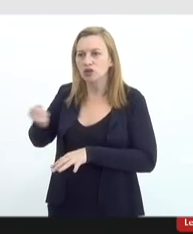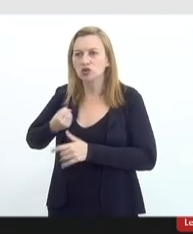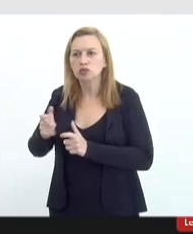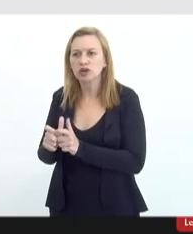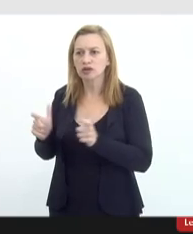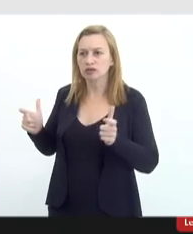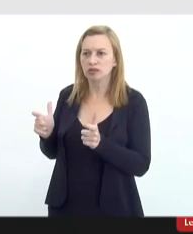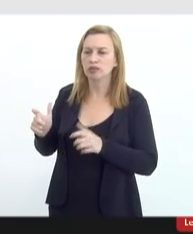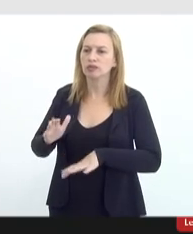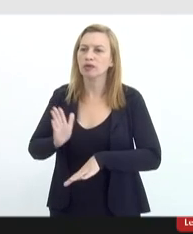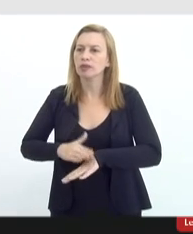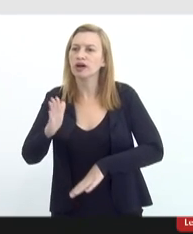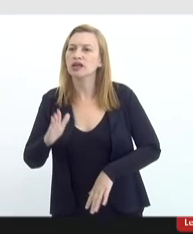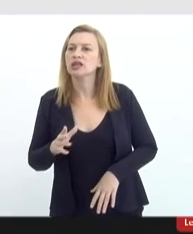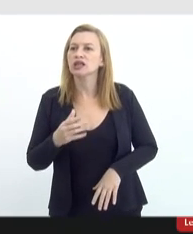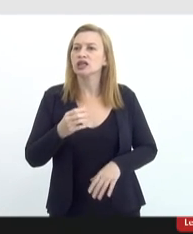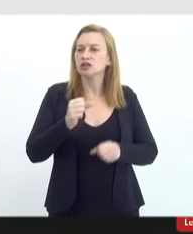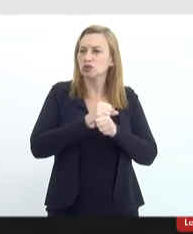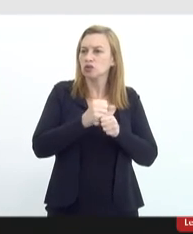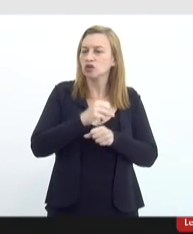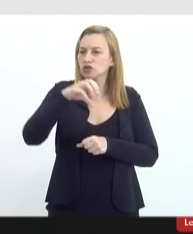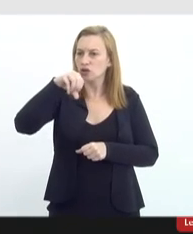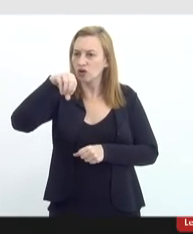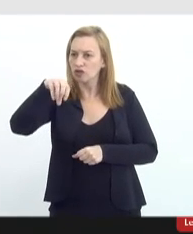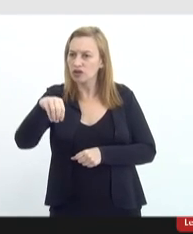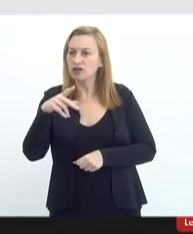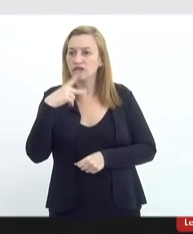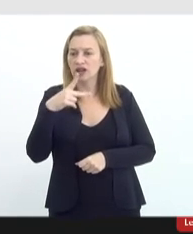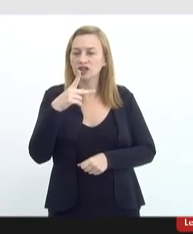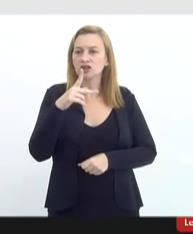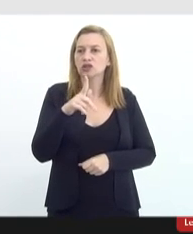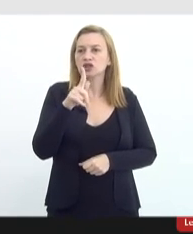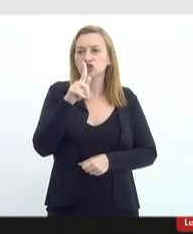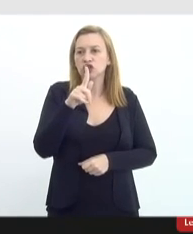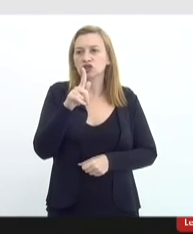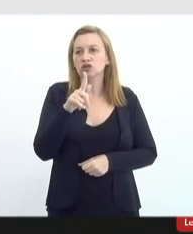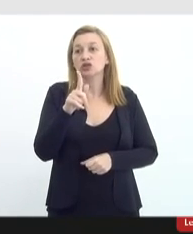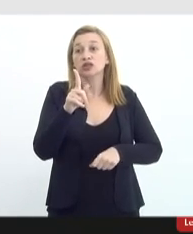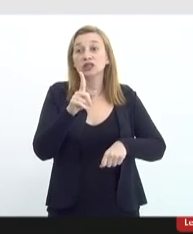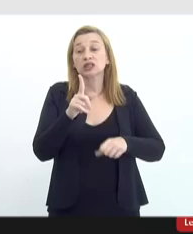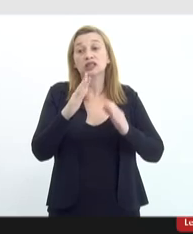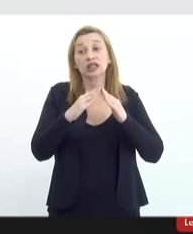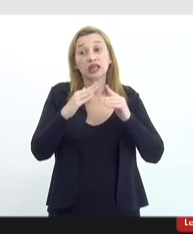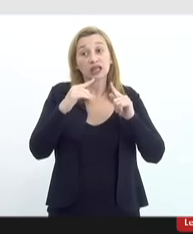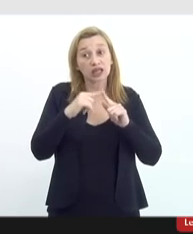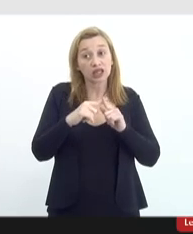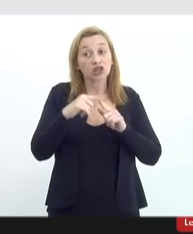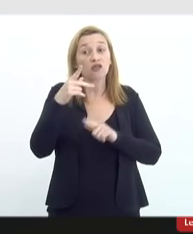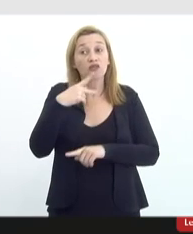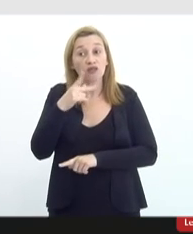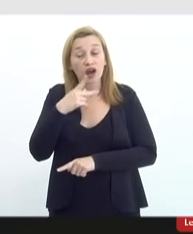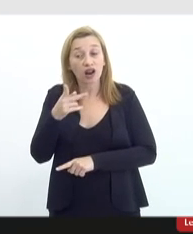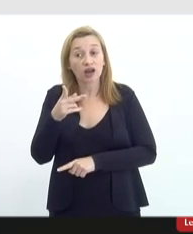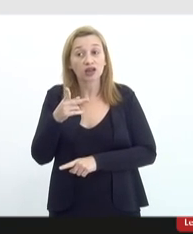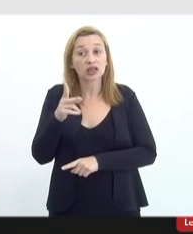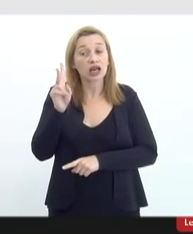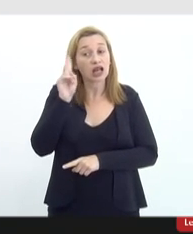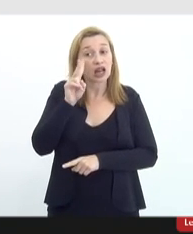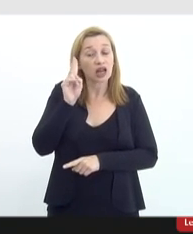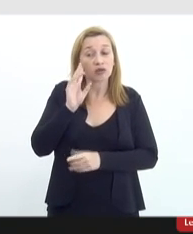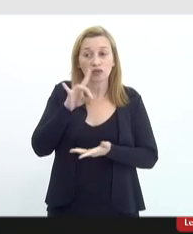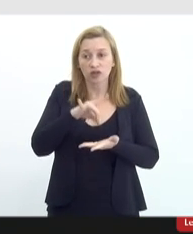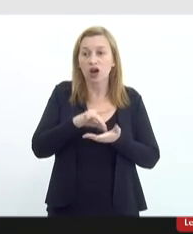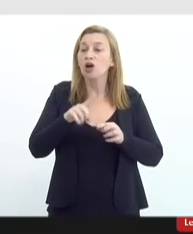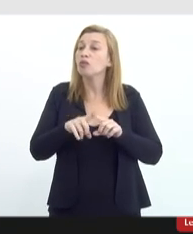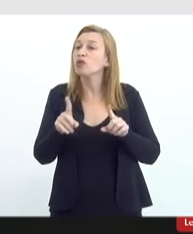Tá? Aqui, década de 90, falando do georreferenciamento dos templos. Isso lembrando que eram os dados oficiais,